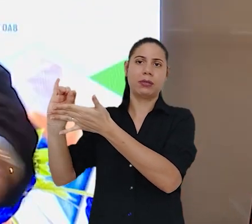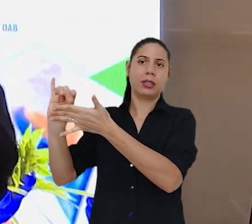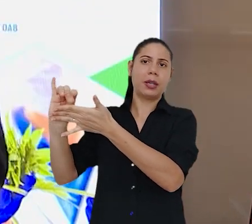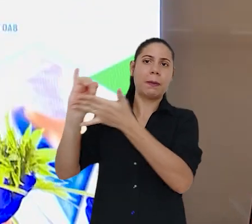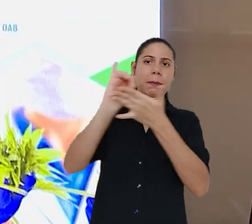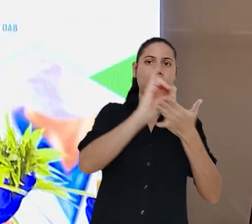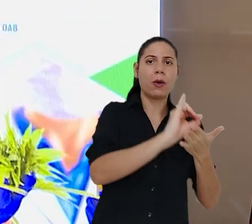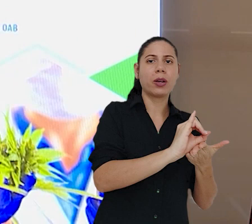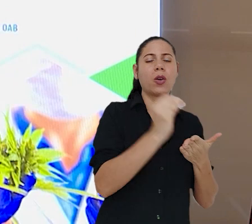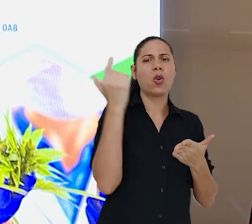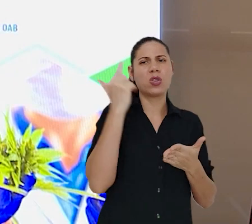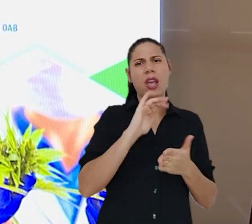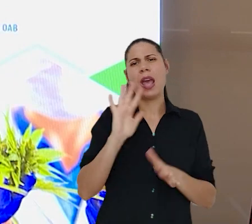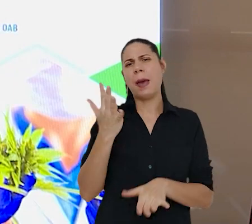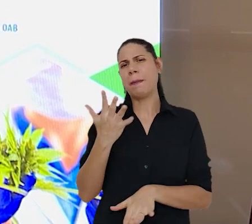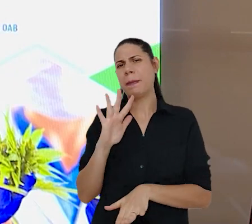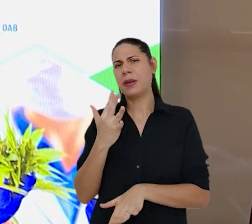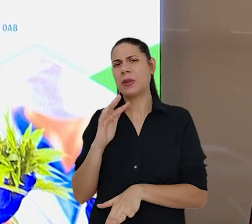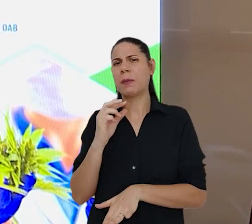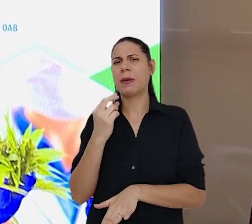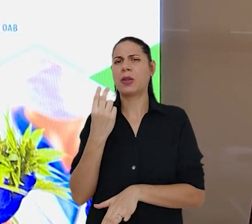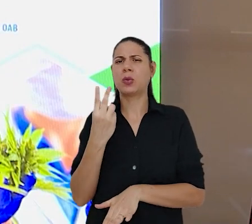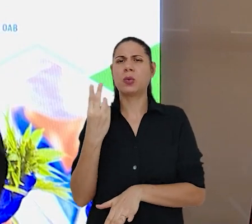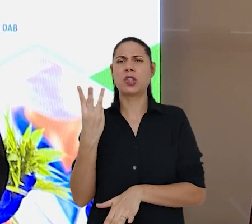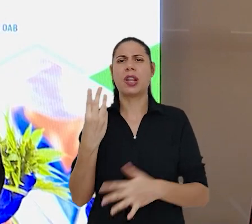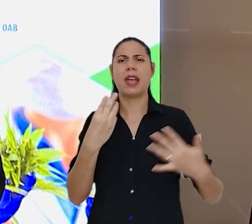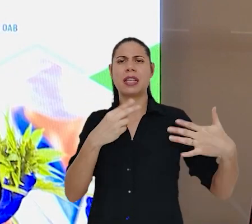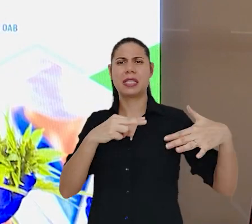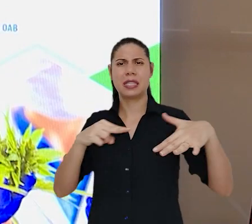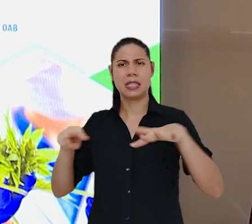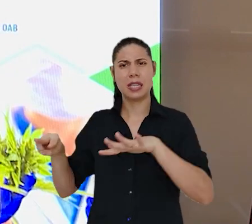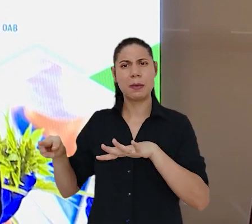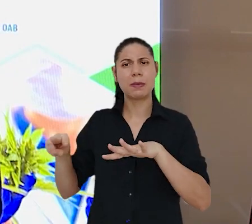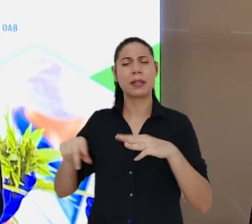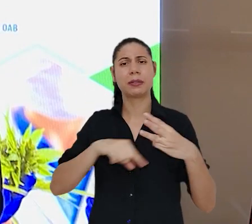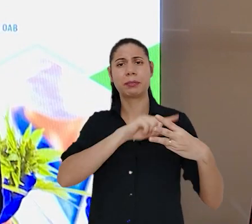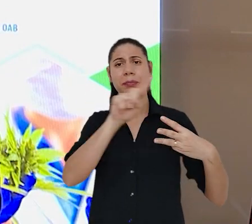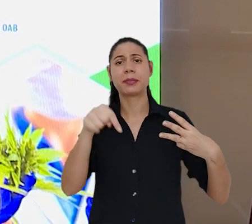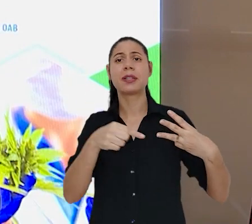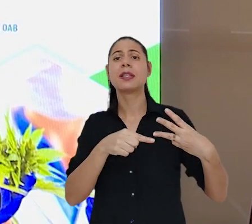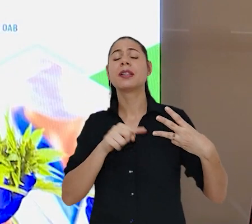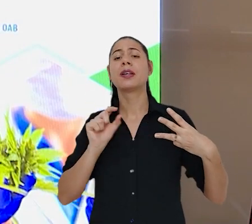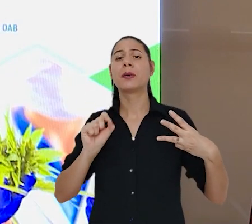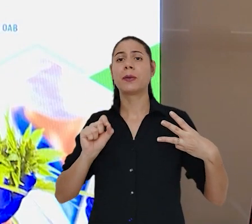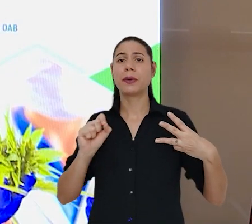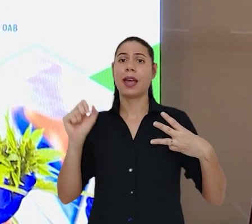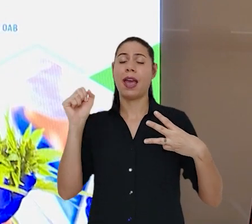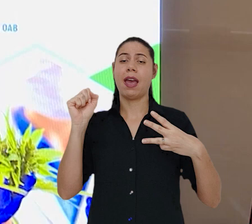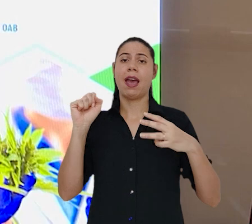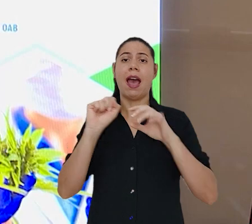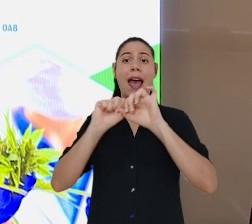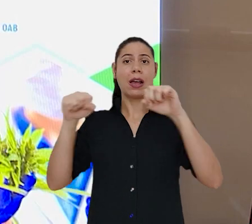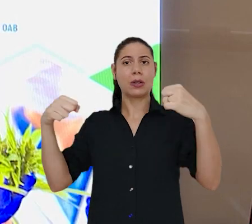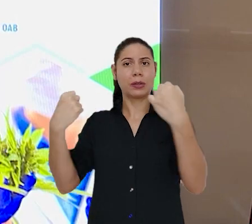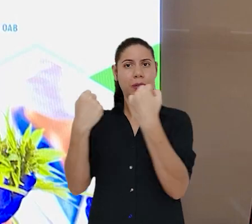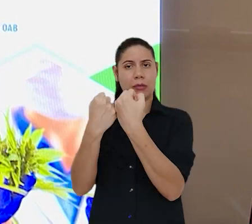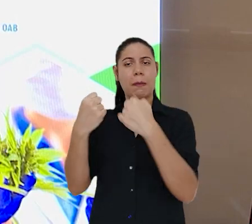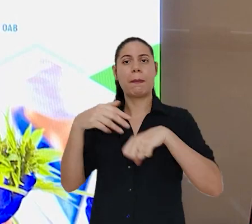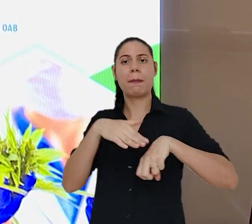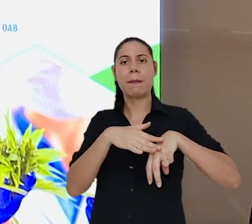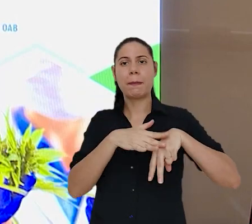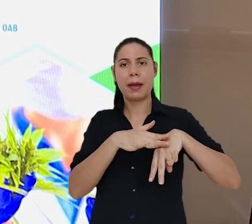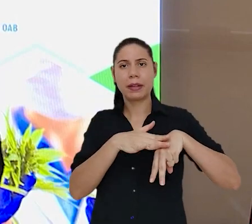o produto. Isso leva em torno, aí, em média, de 2 a 3 semanas. E a terceira forma são associações de pacientes